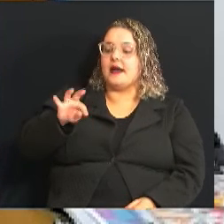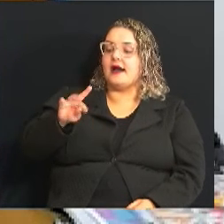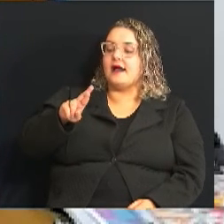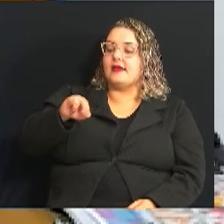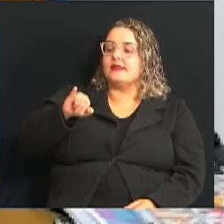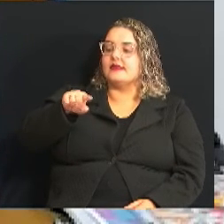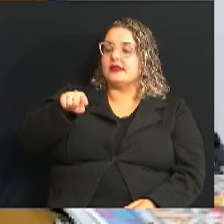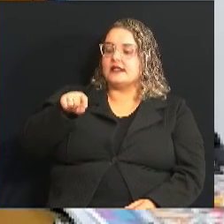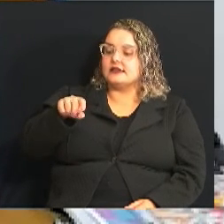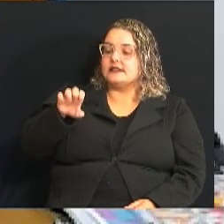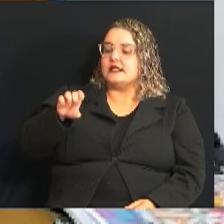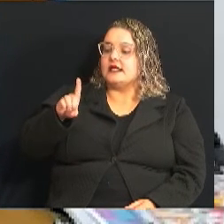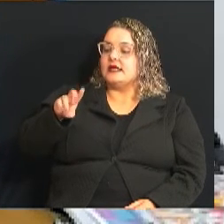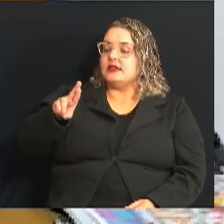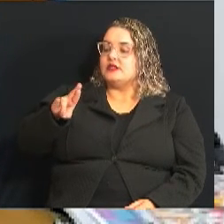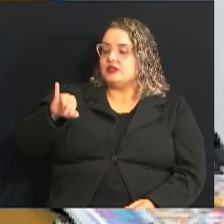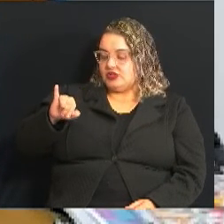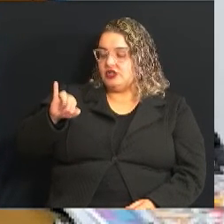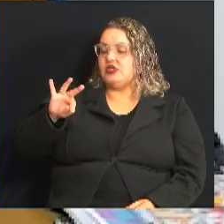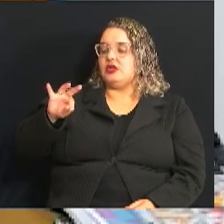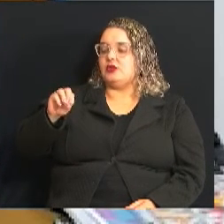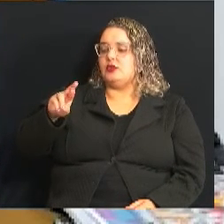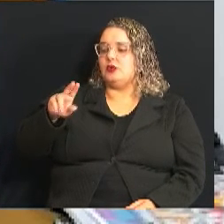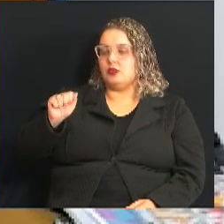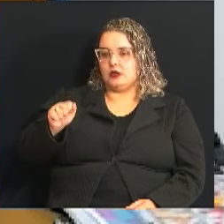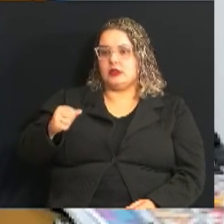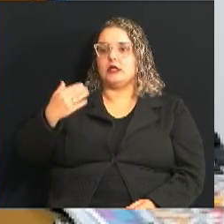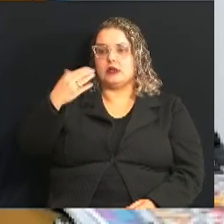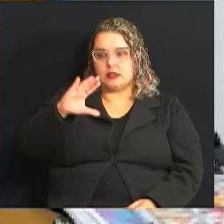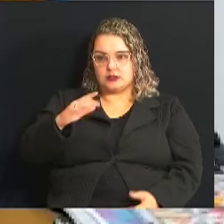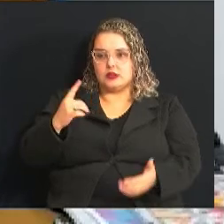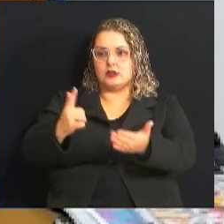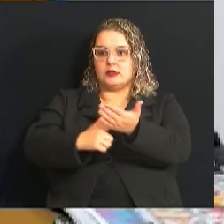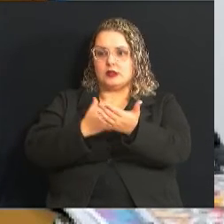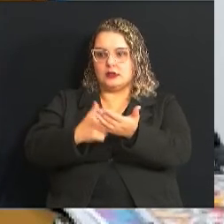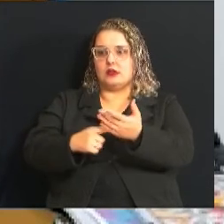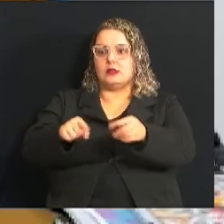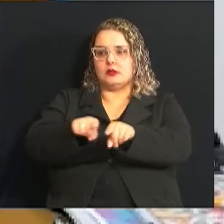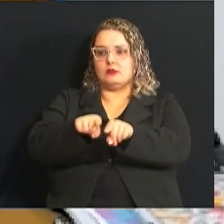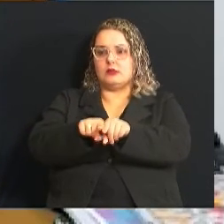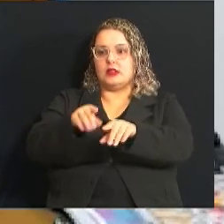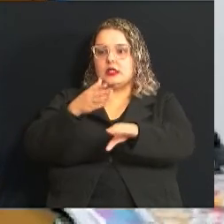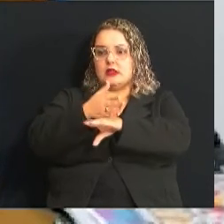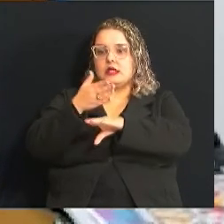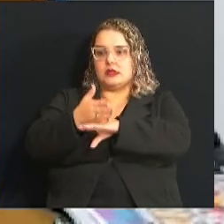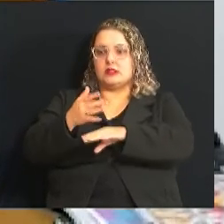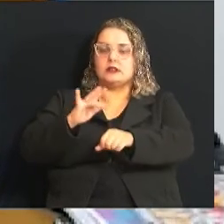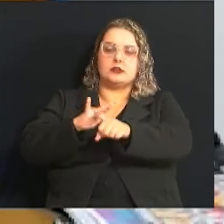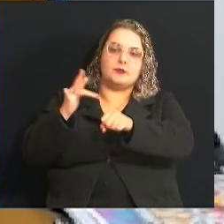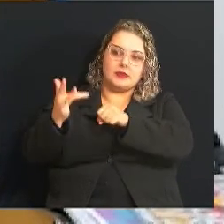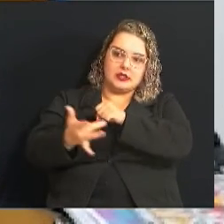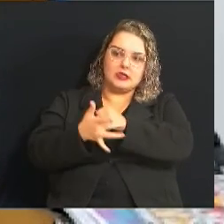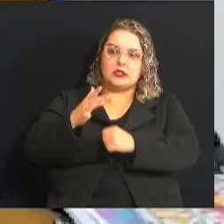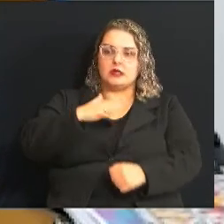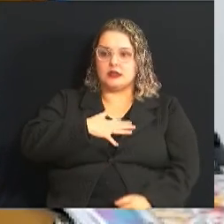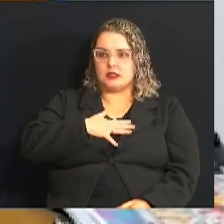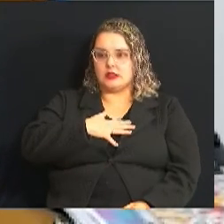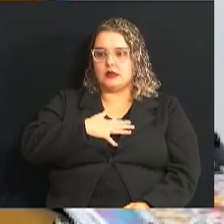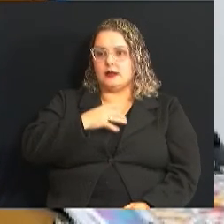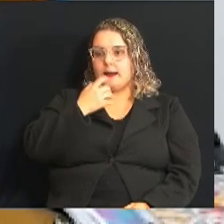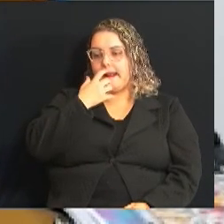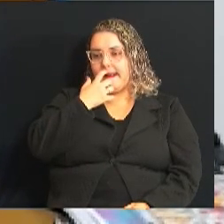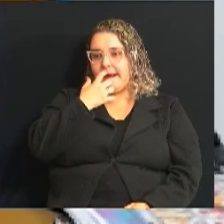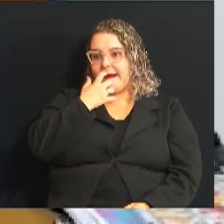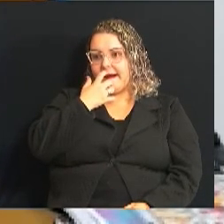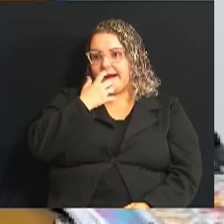é a editora, né, que lançou esse material, e pode acessar também nas minhas redes sociais, é só buscar